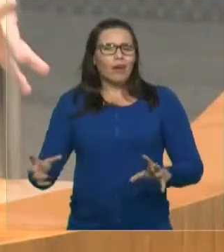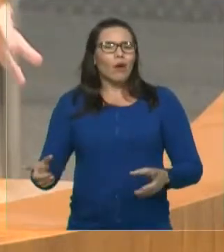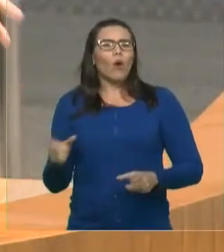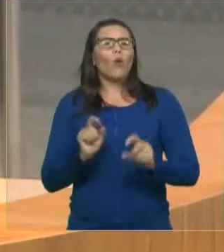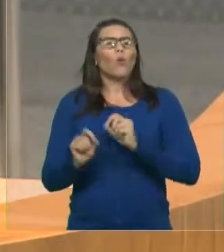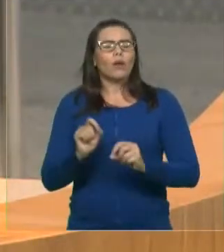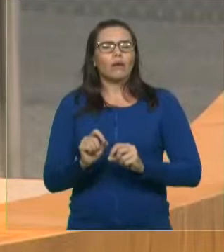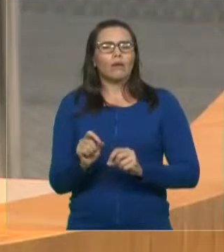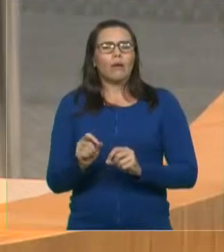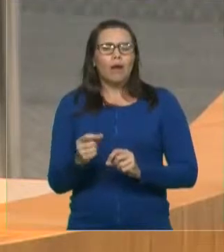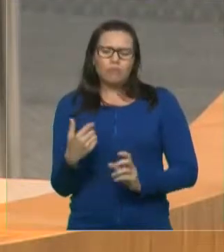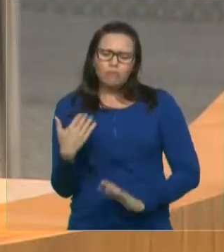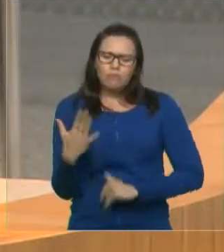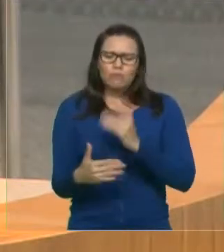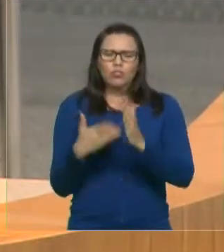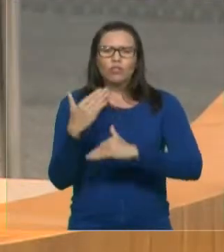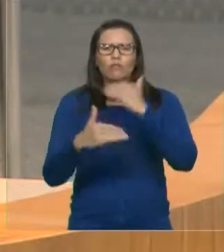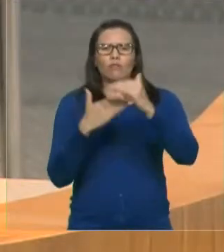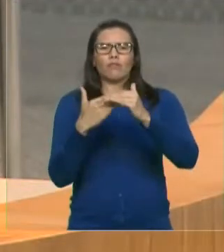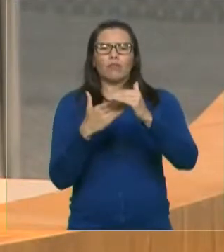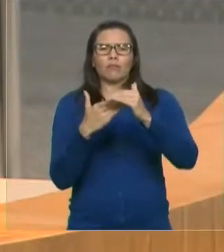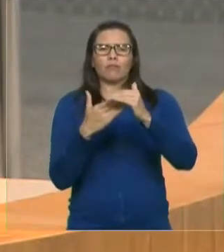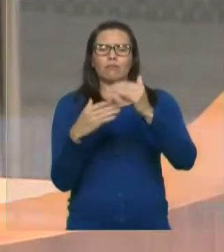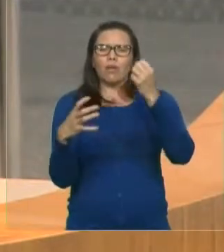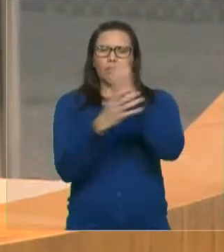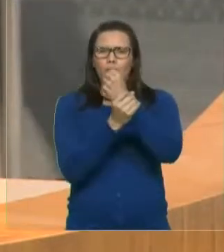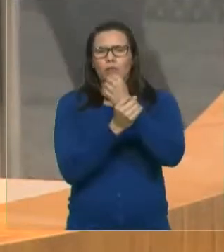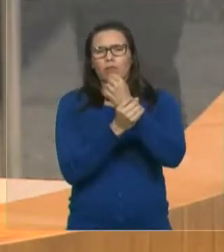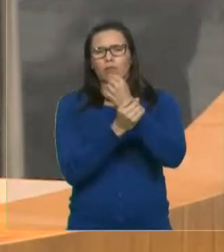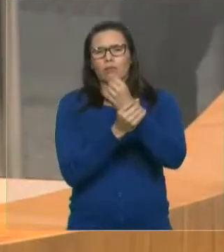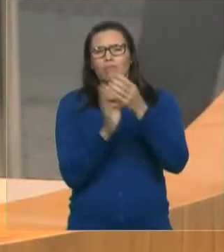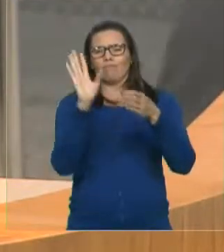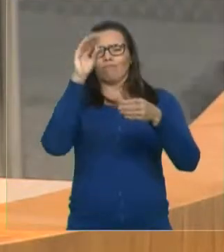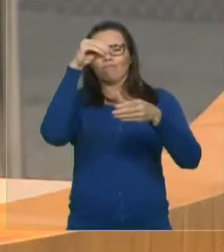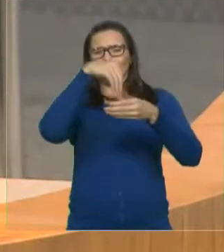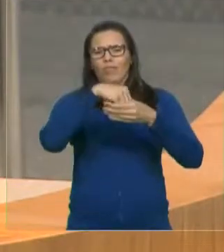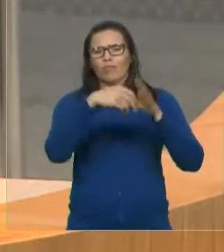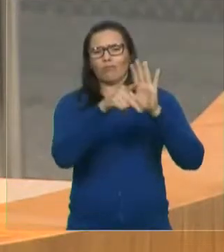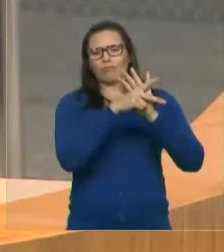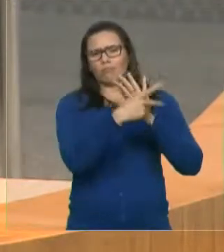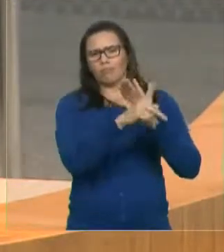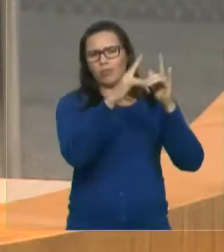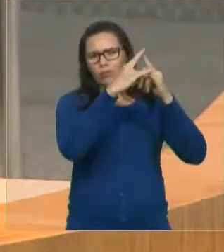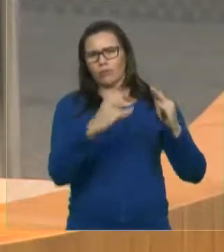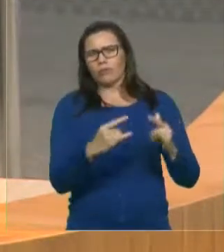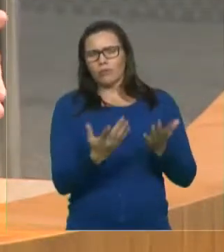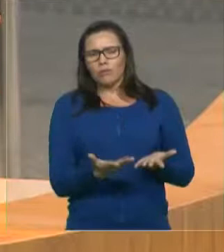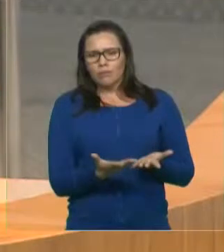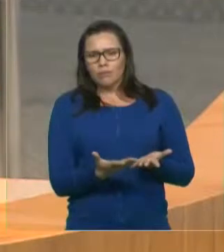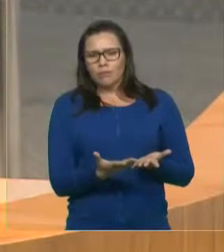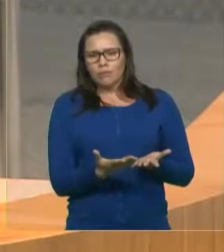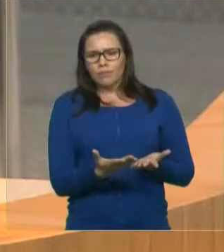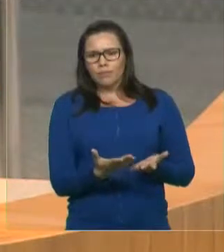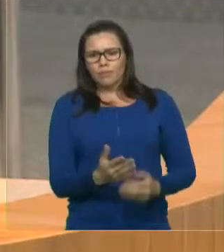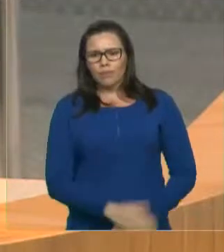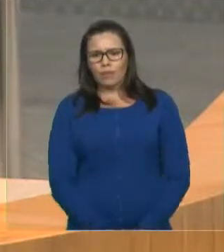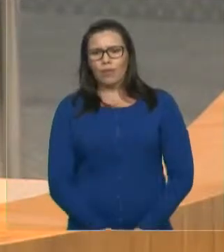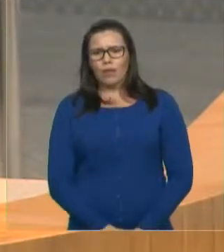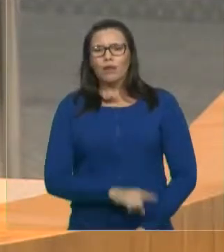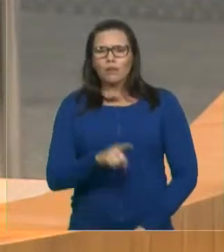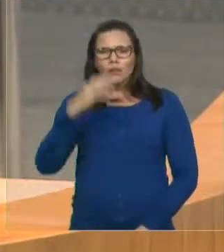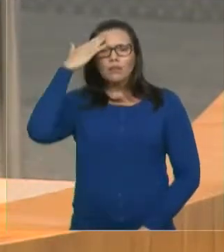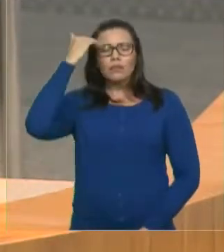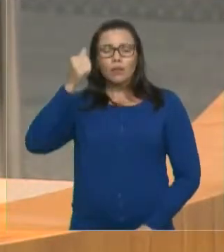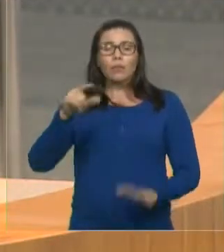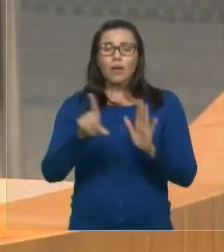lei estadual de sua autoria, deputado Zé Inácio, que precisa ser respeitada e não está sendo respeitada. Quando Vossa